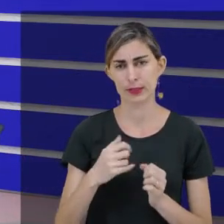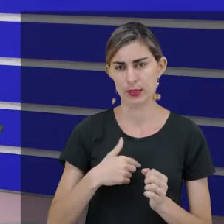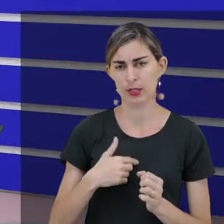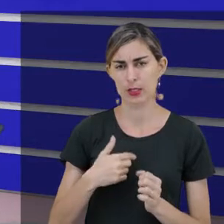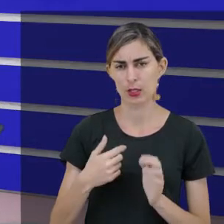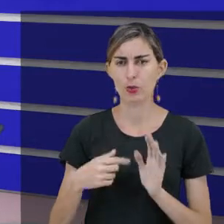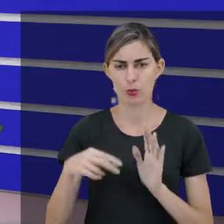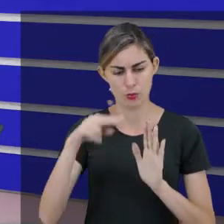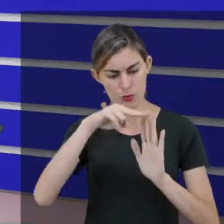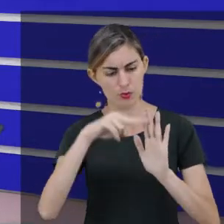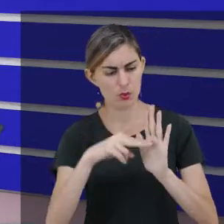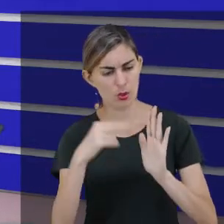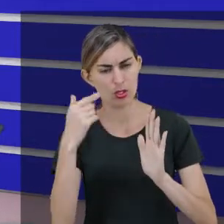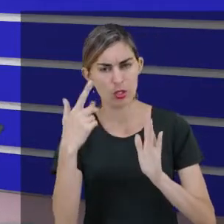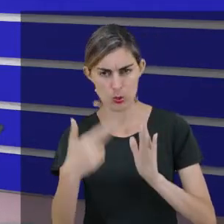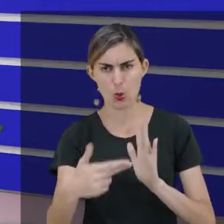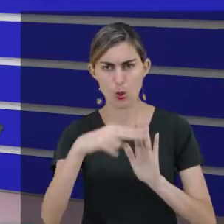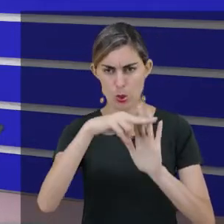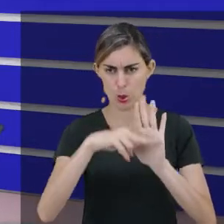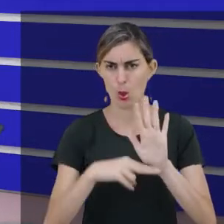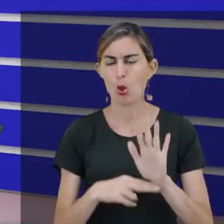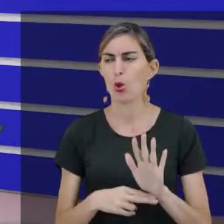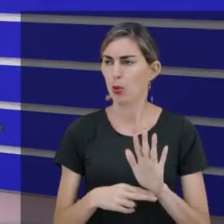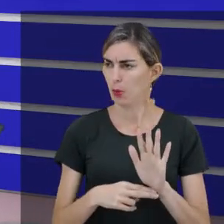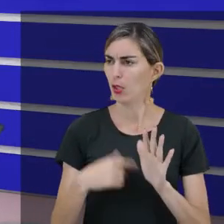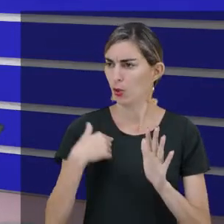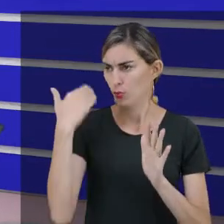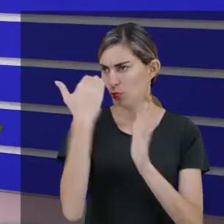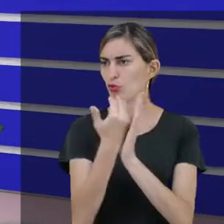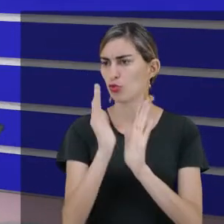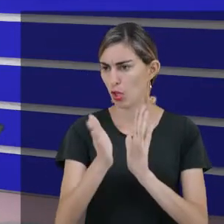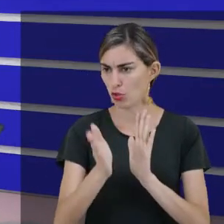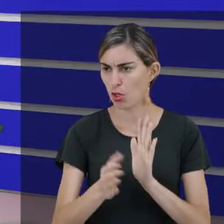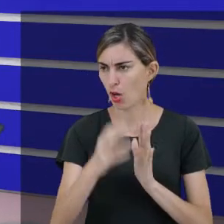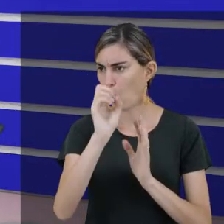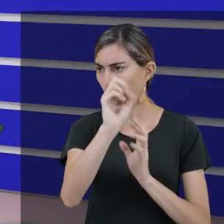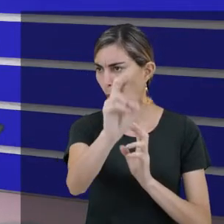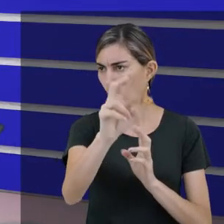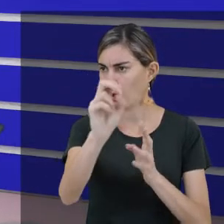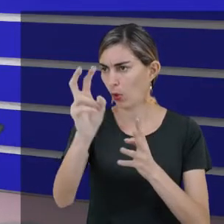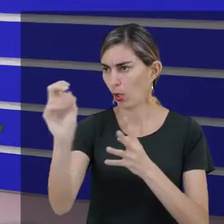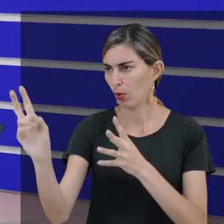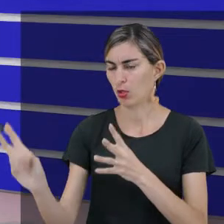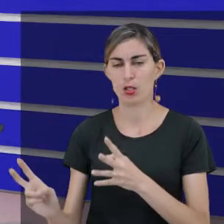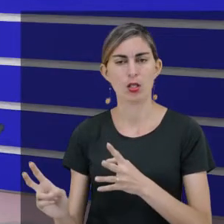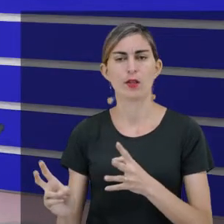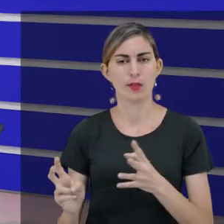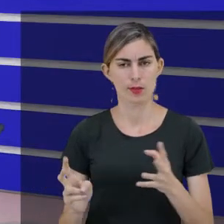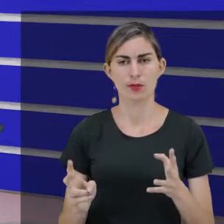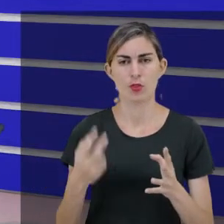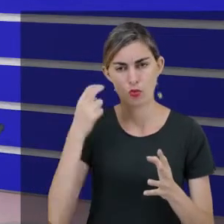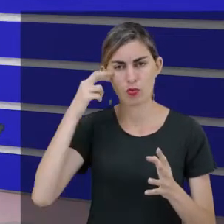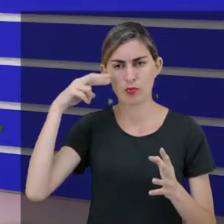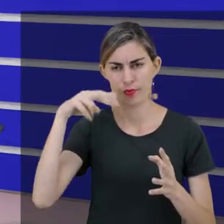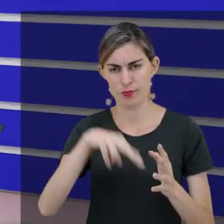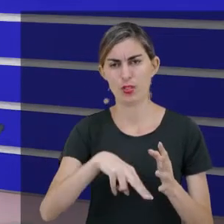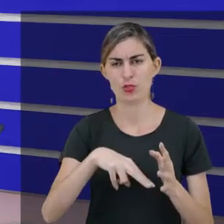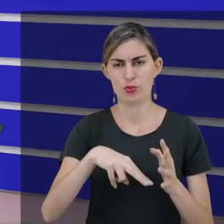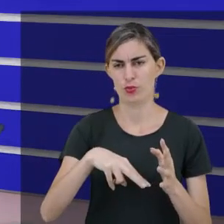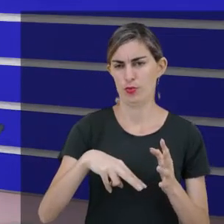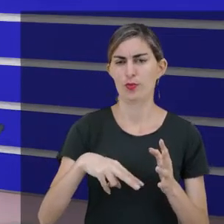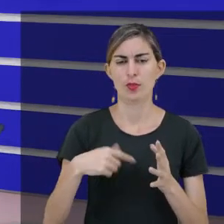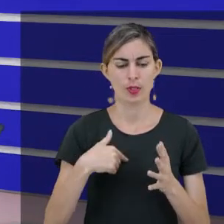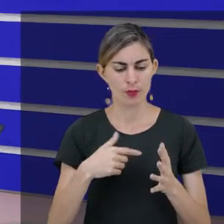esses requisitos, eu tenho uma seção da norma, professor, para atender esses requisitos no aspecto de gestão, e eu vejo ali até